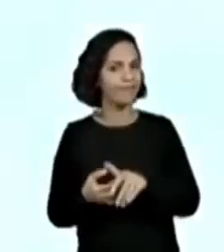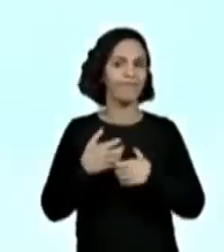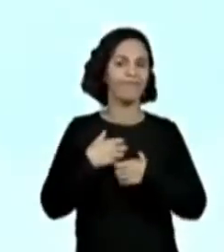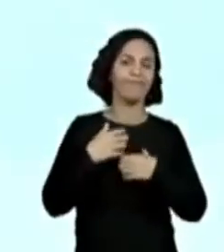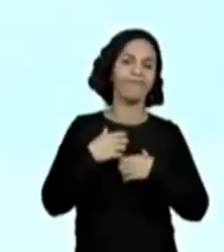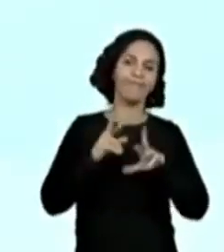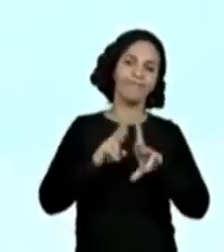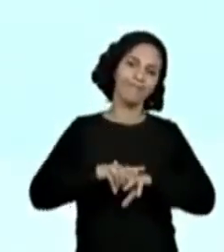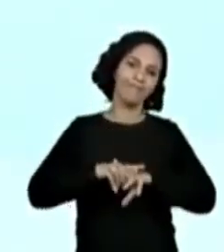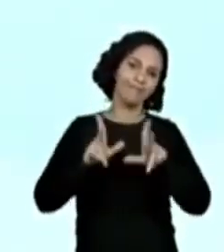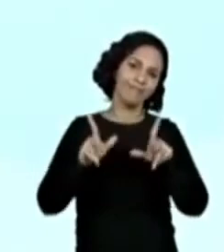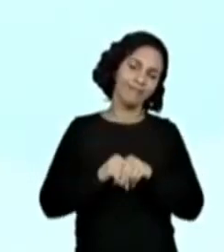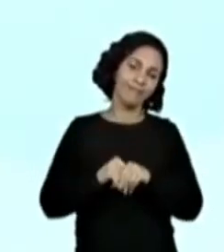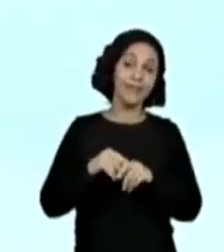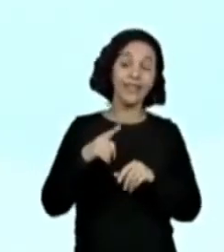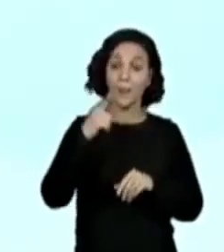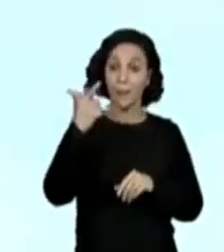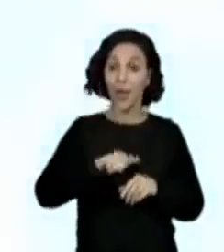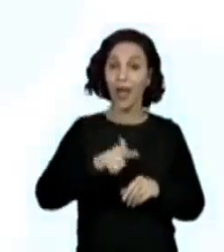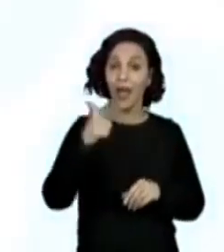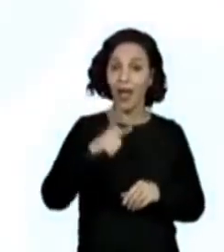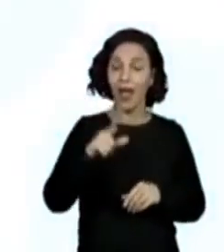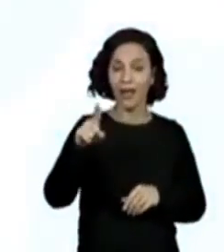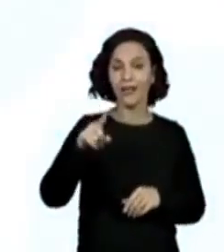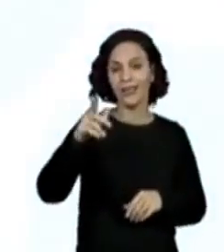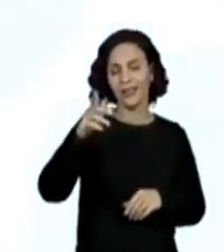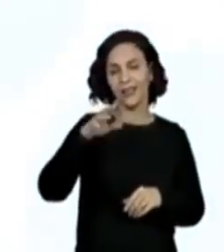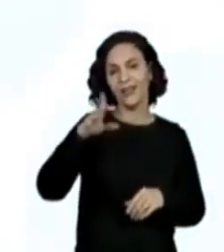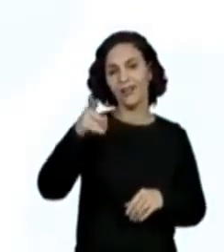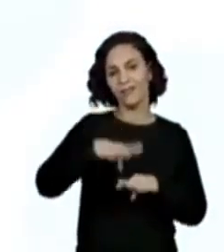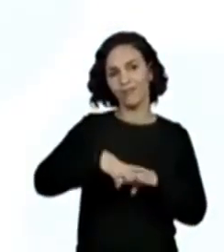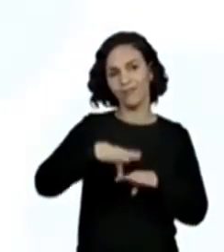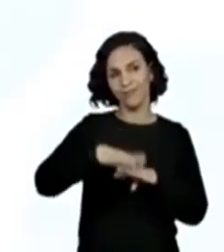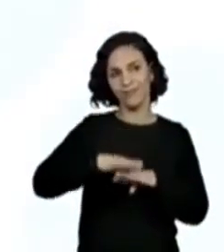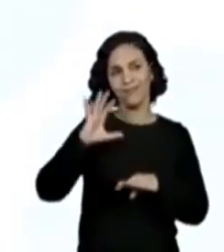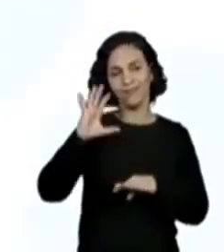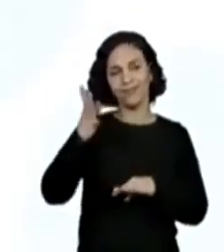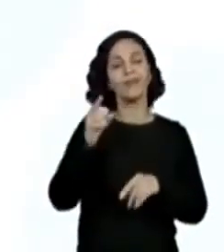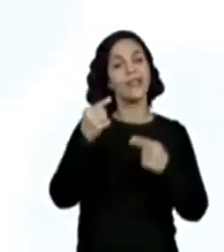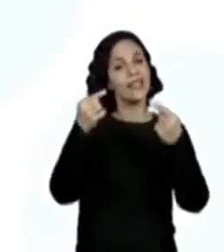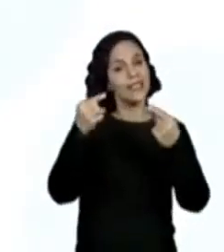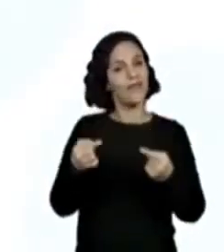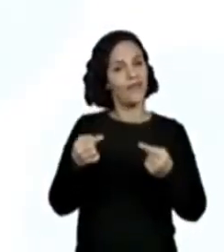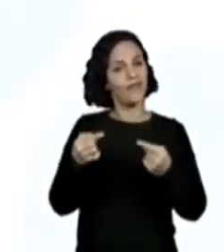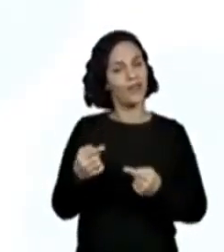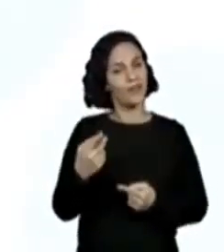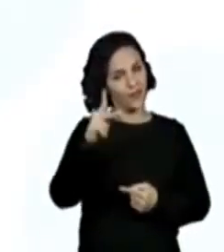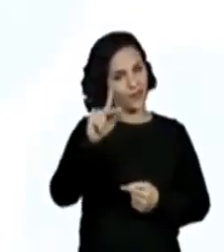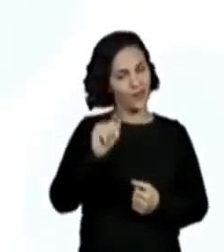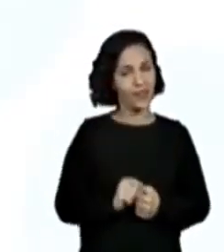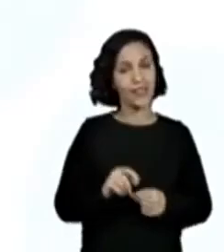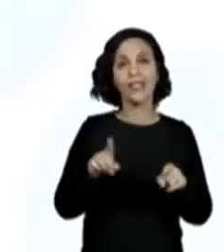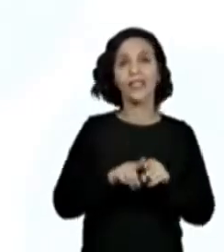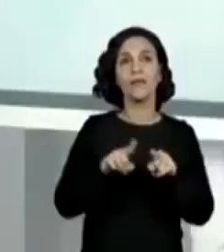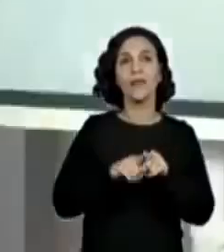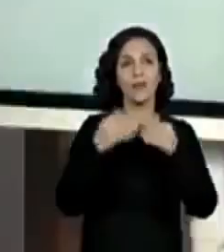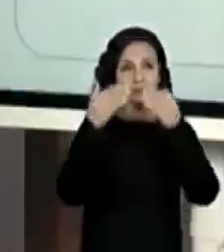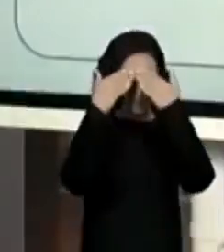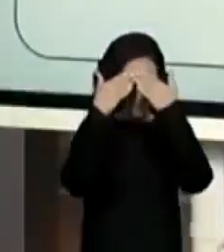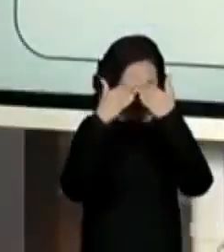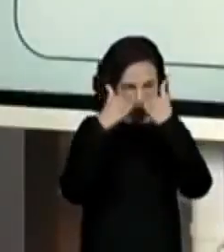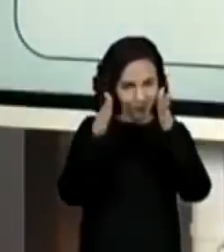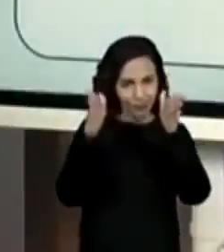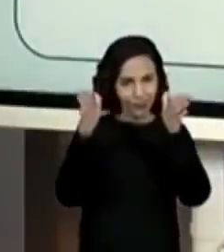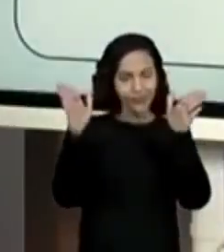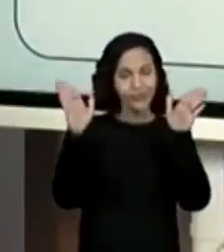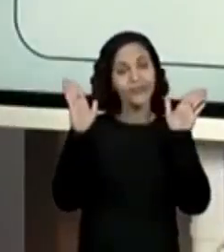diferente. Tem mais duas situações, problemas aí. Mas a gente vai deixar de desafio e ampliação do conhecimento